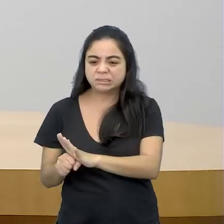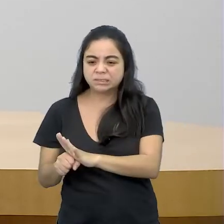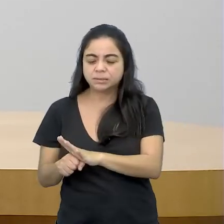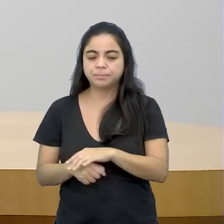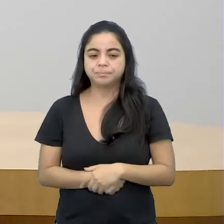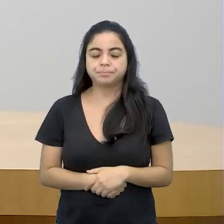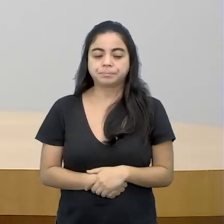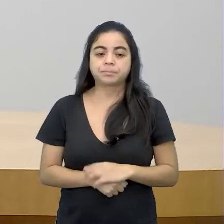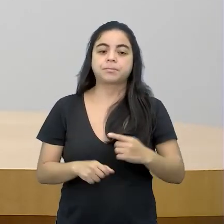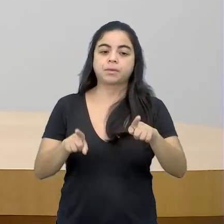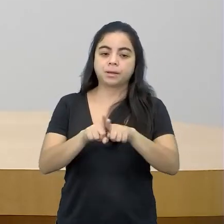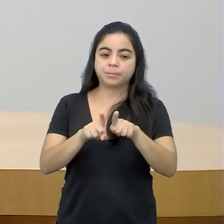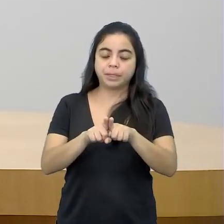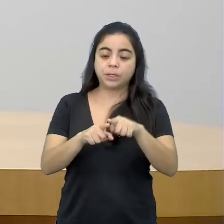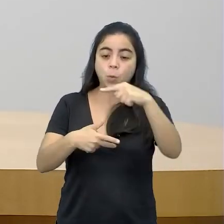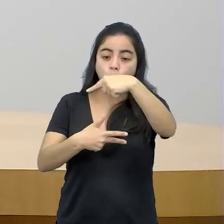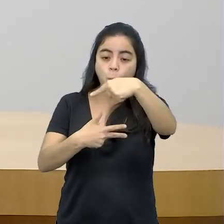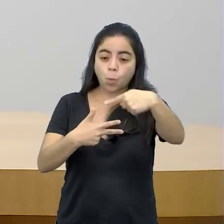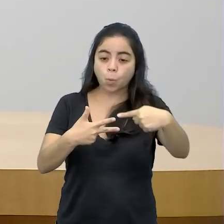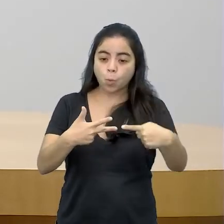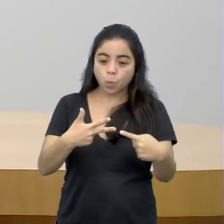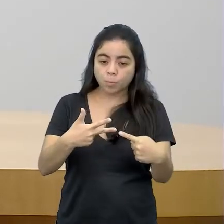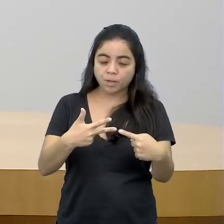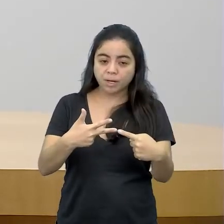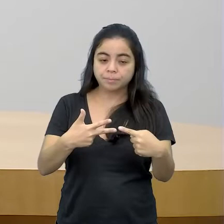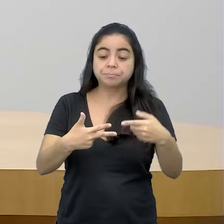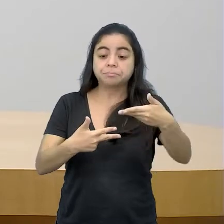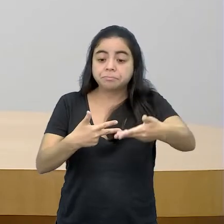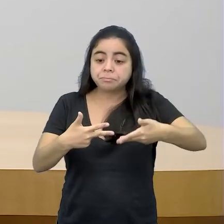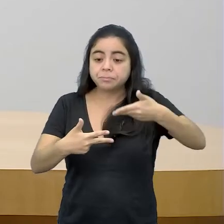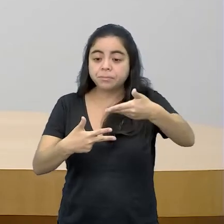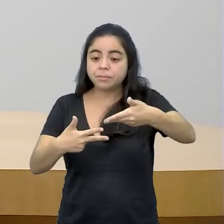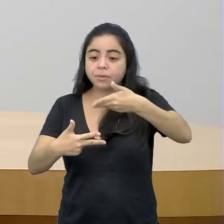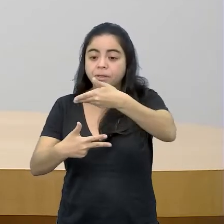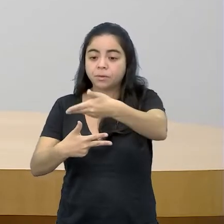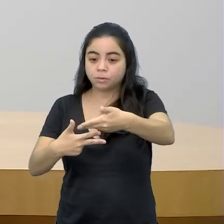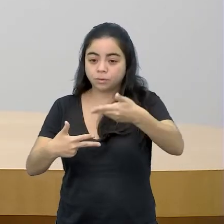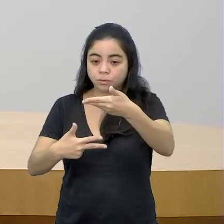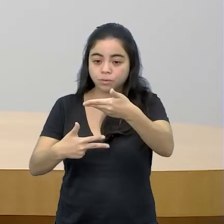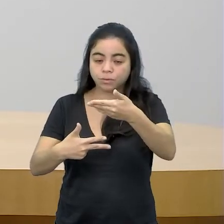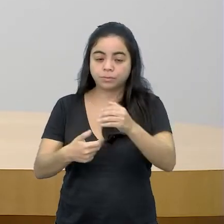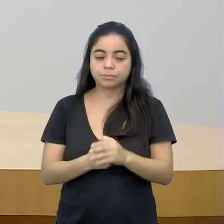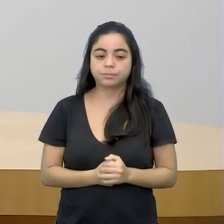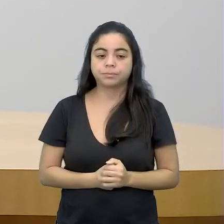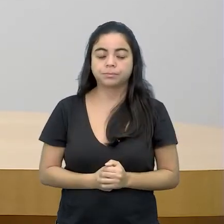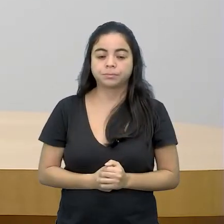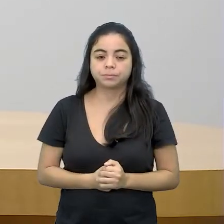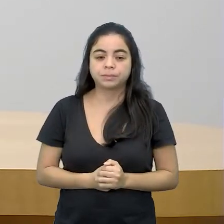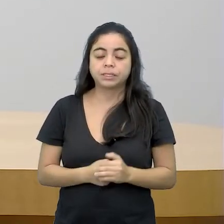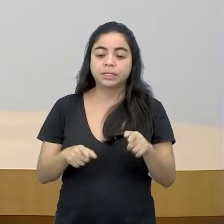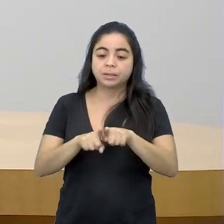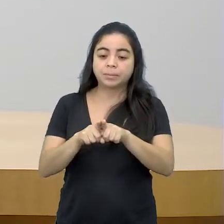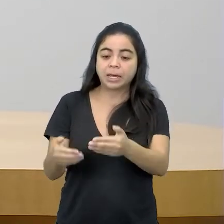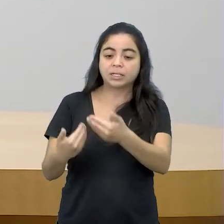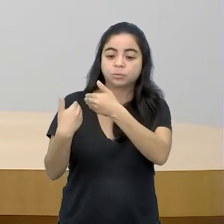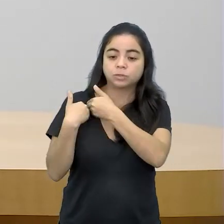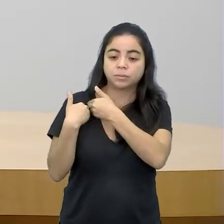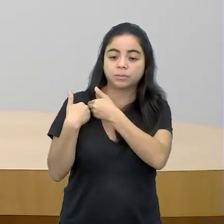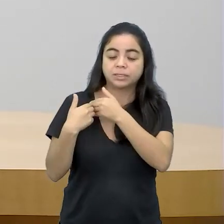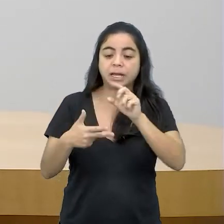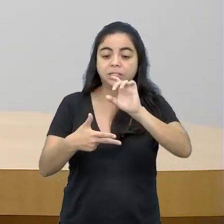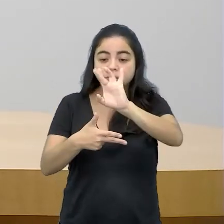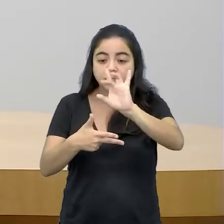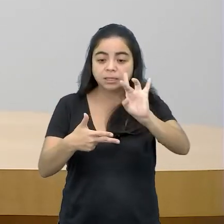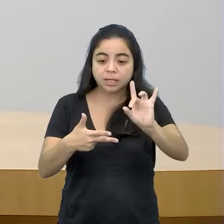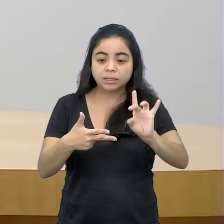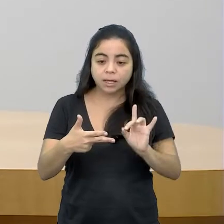E 2, que uma entre na jurisdição, ou seja, no território, né, na atribuição e na responsabilidade concernente